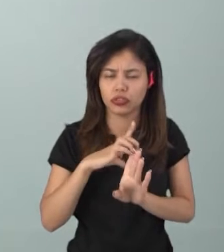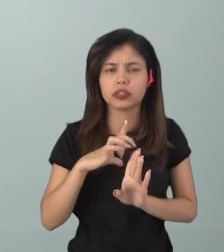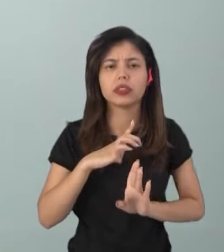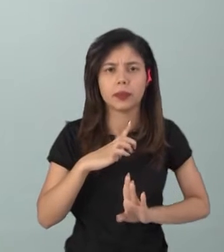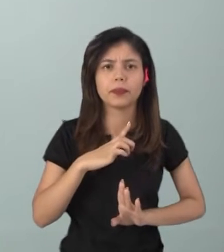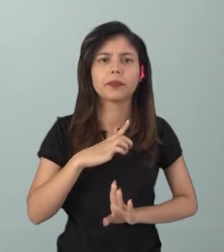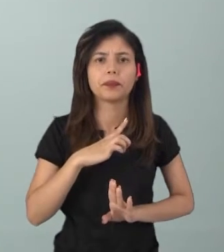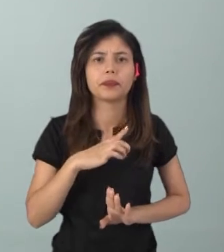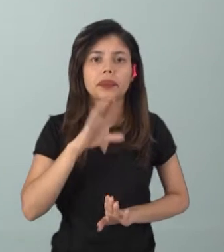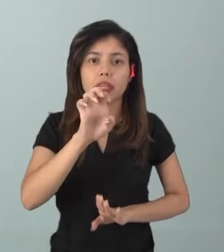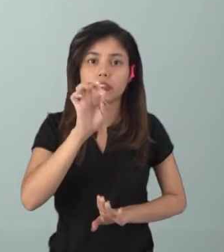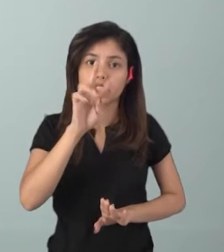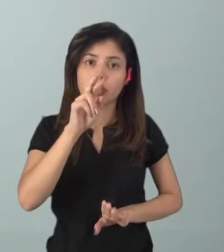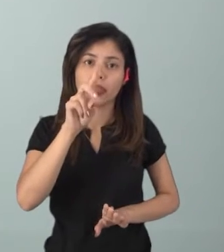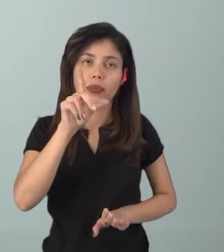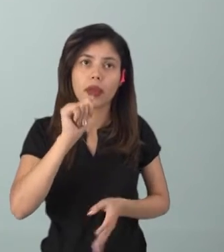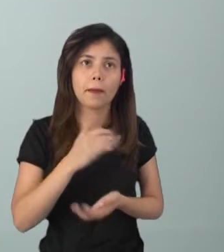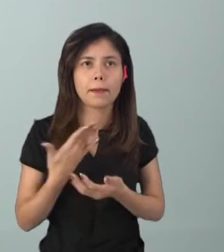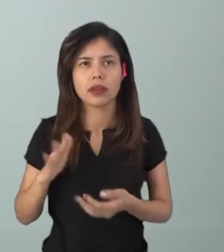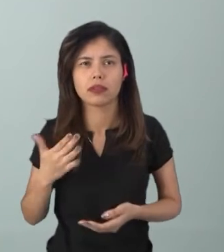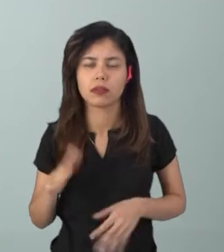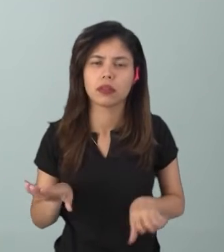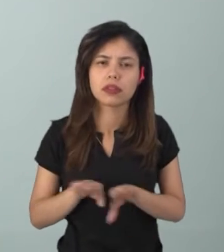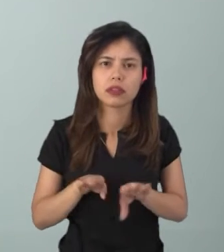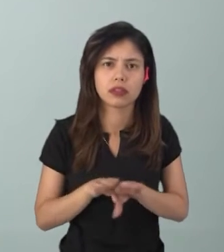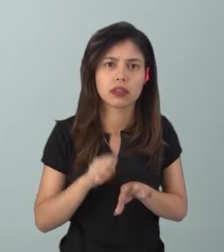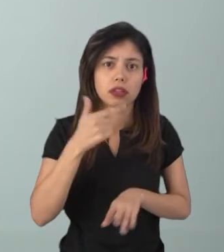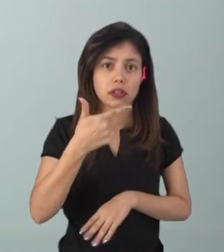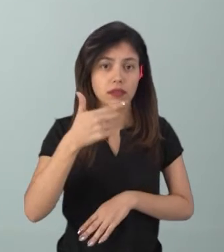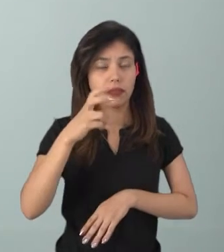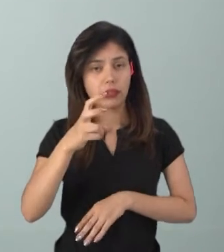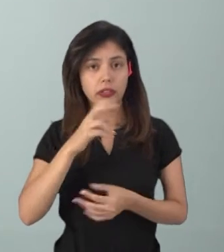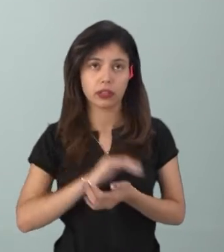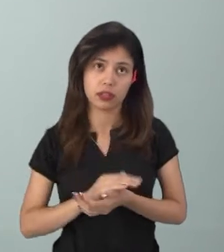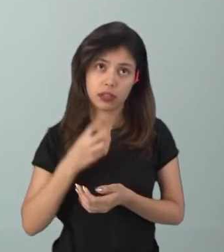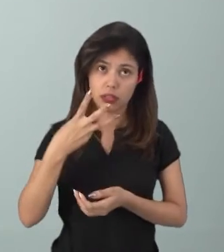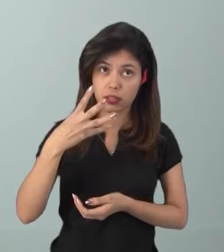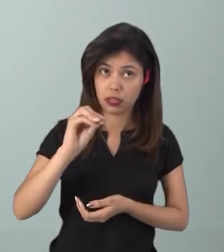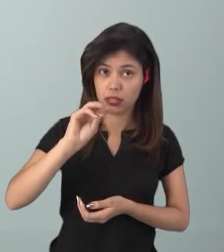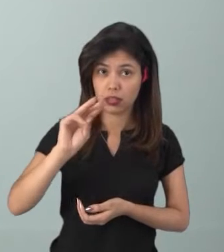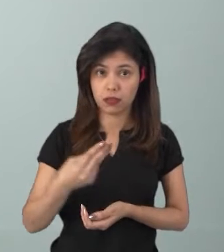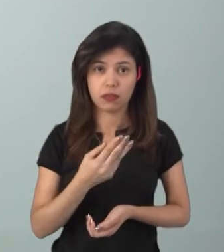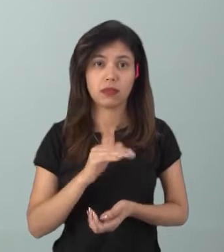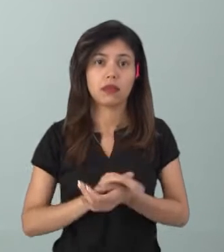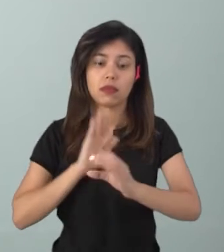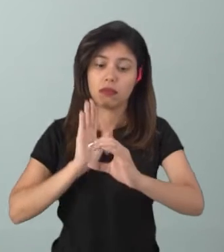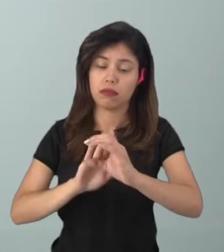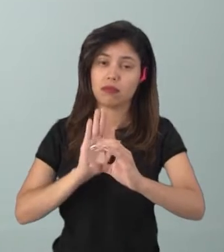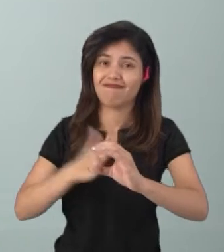são datados aí mais ou menos aí de 25 a 30 mil anos